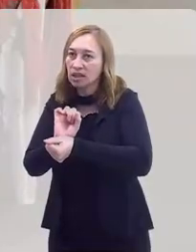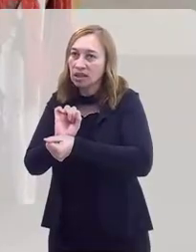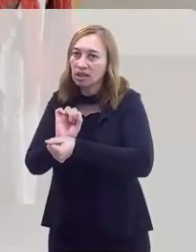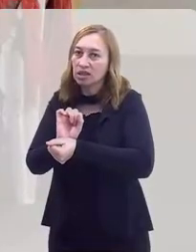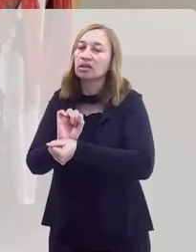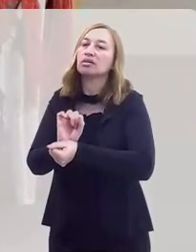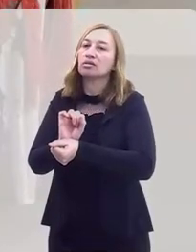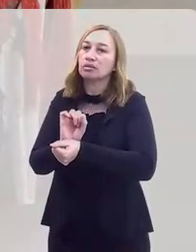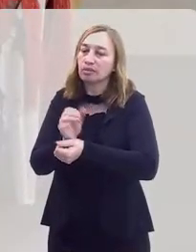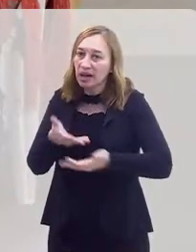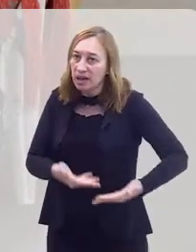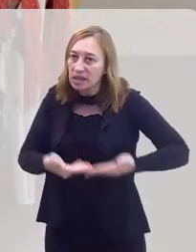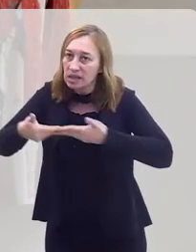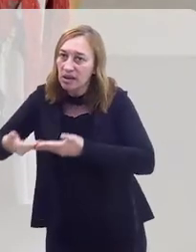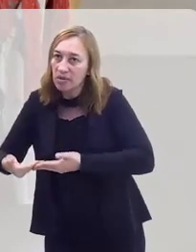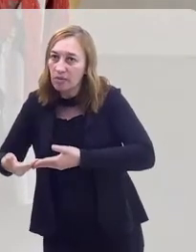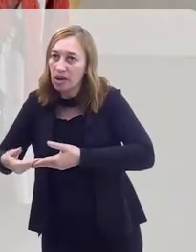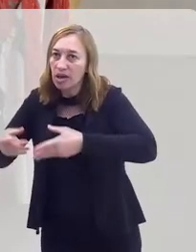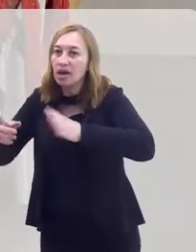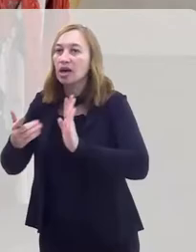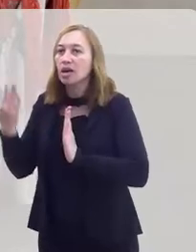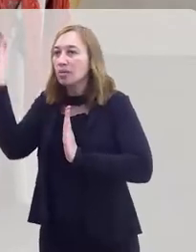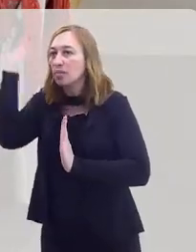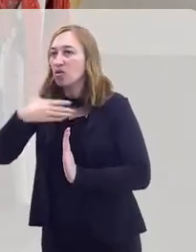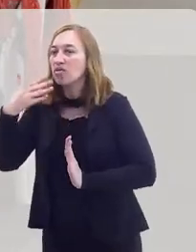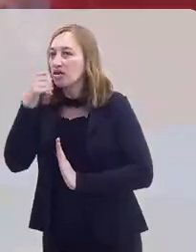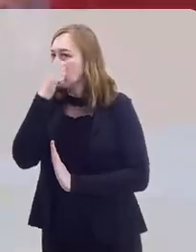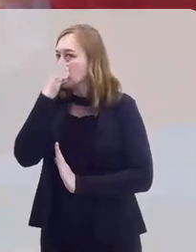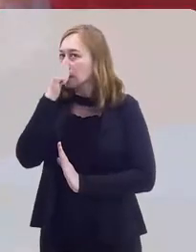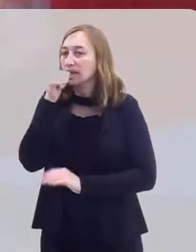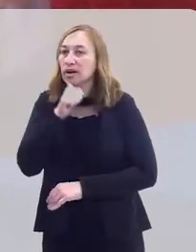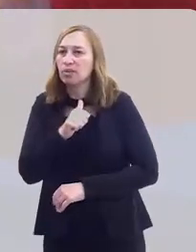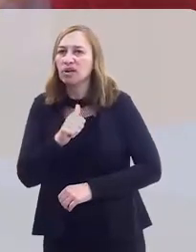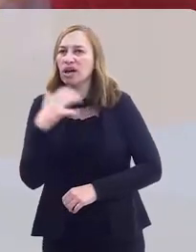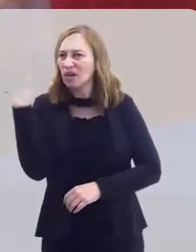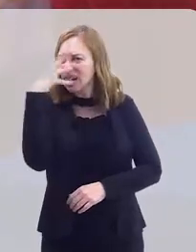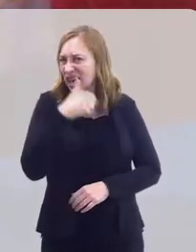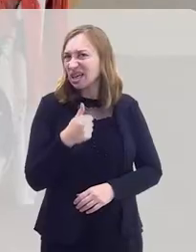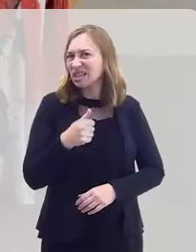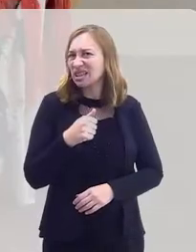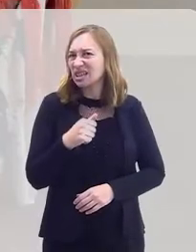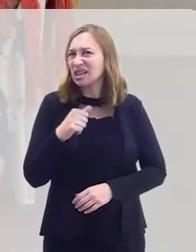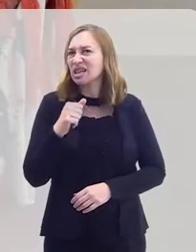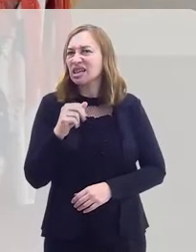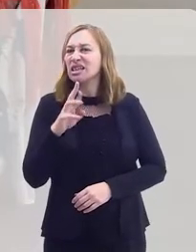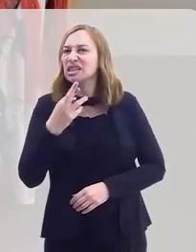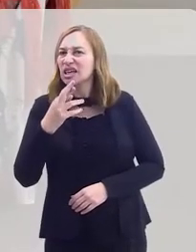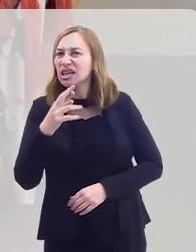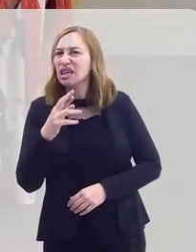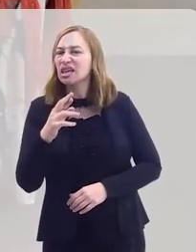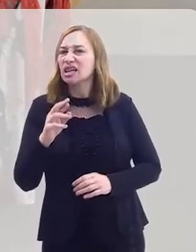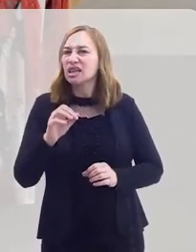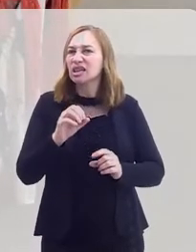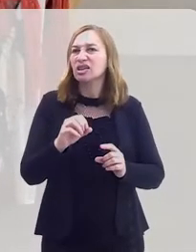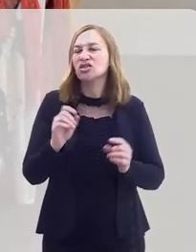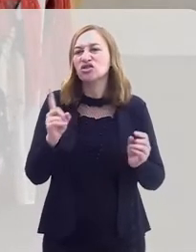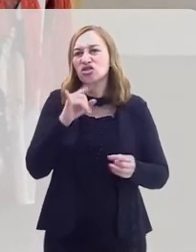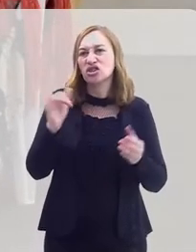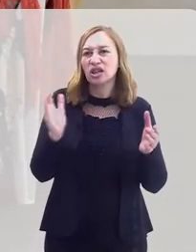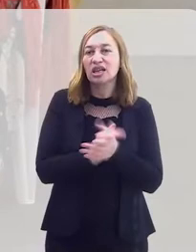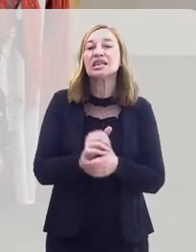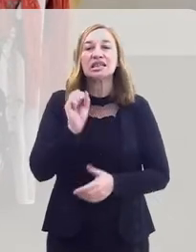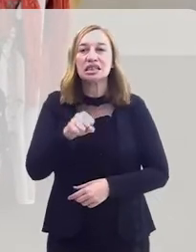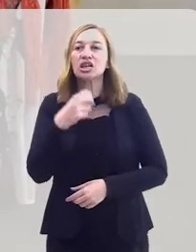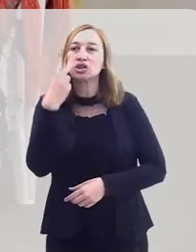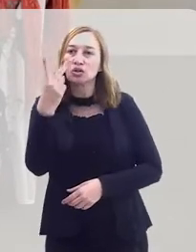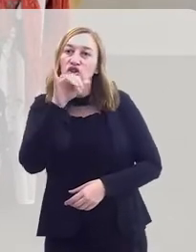na porta. Para que aquele ancião traga... Para receber isso e provar a virgindade dela. É uma bonita cerimônia, a cerimônia de casamento de vocês?